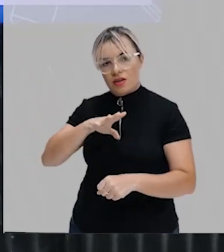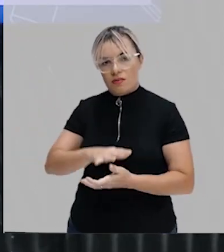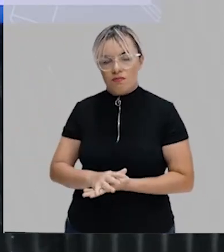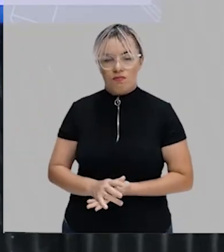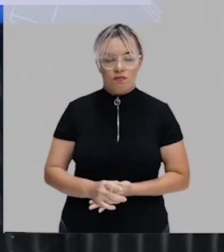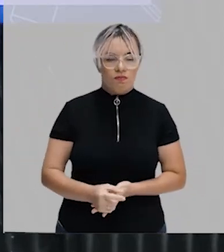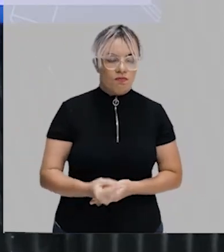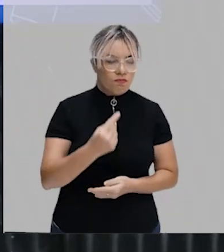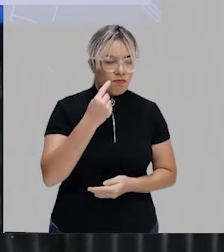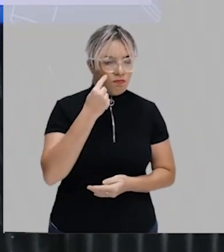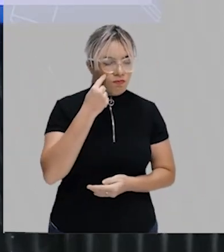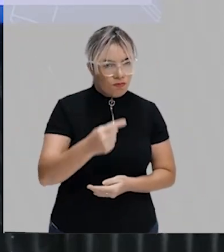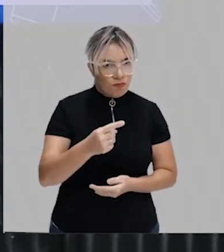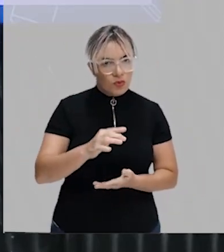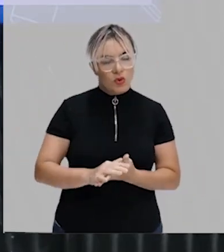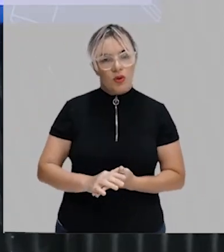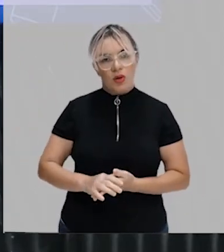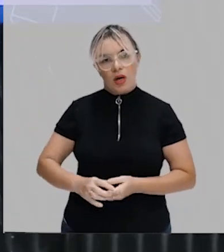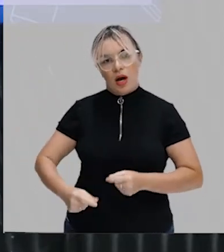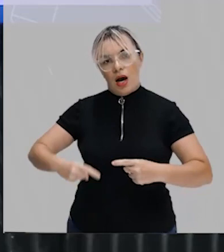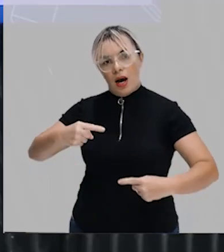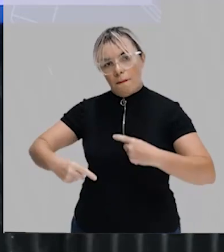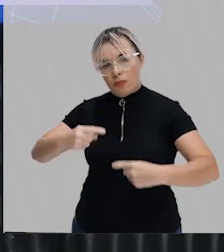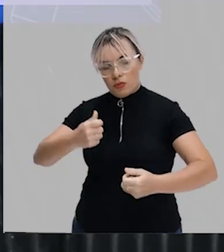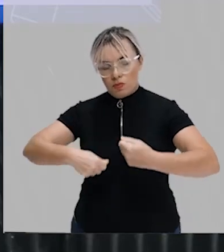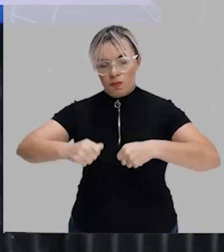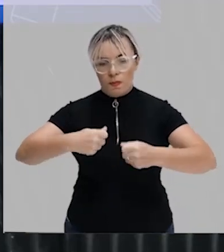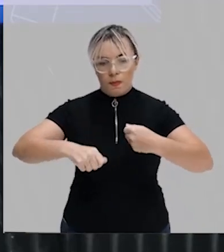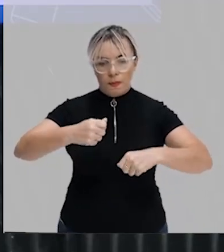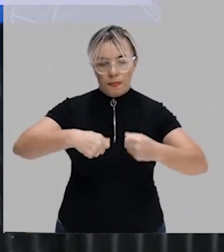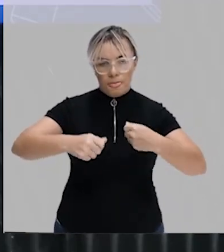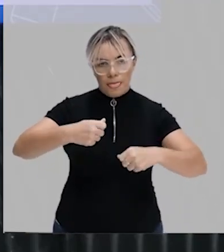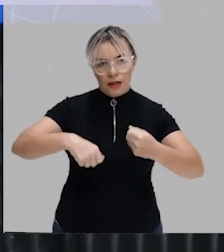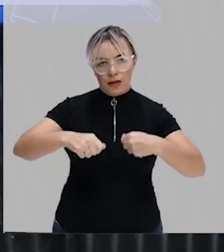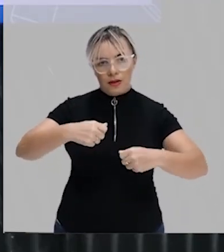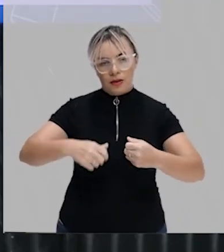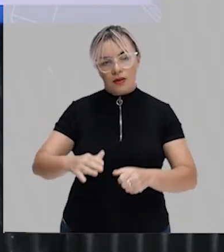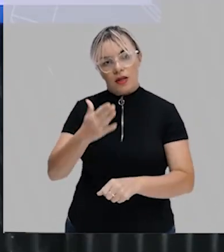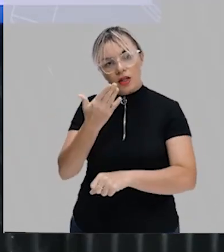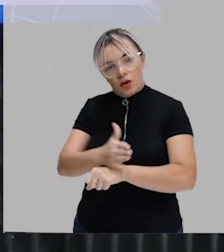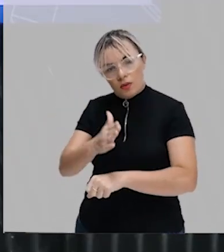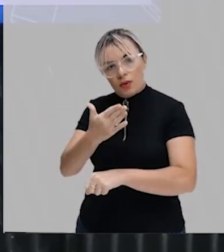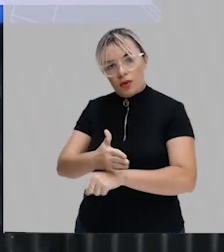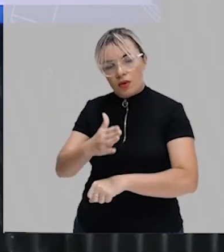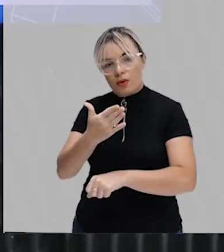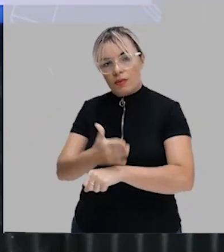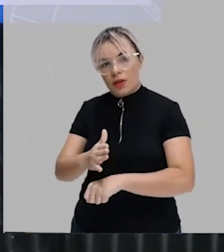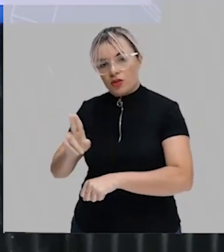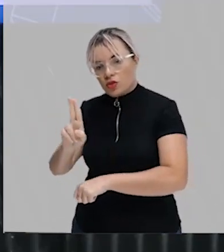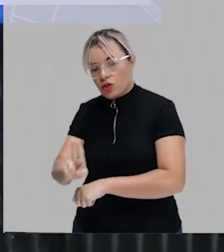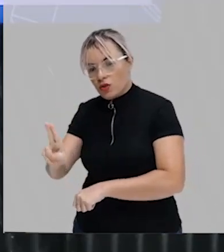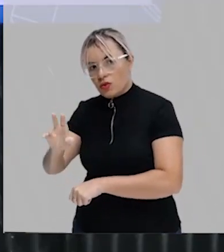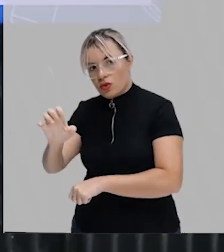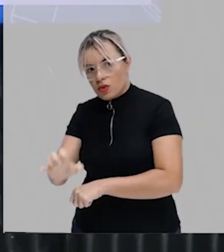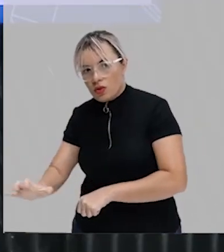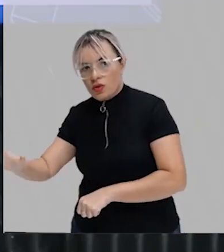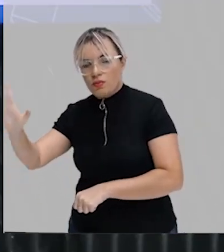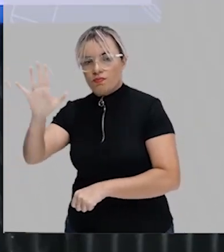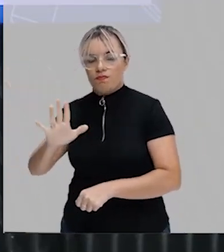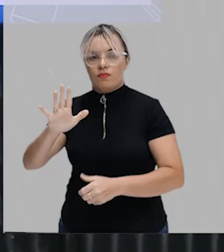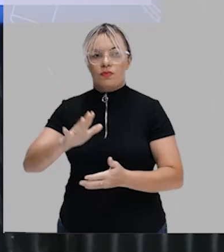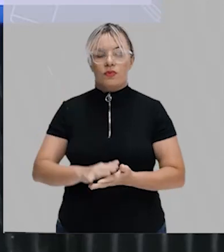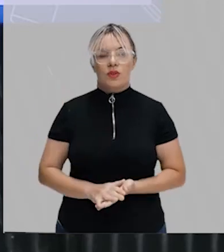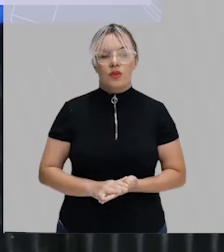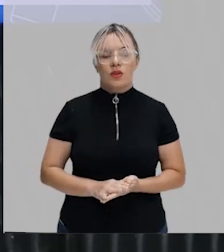observando a política econômica que ele colocou em prática lá na Europa. E quando você fala da política